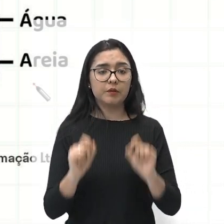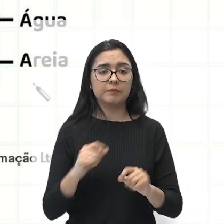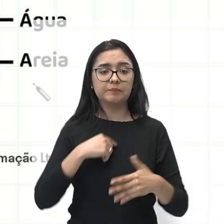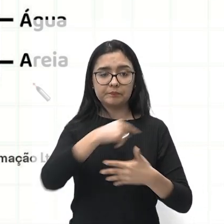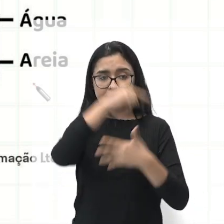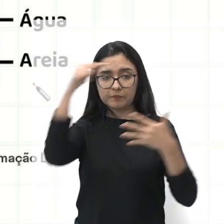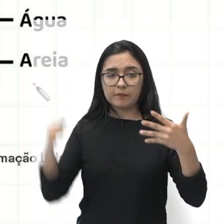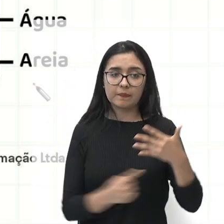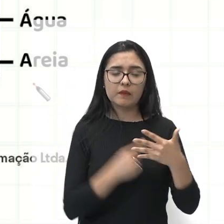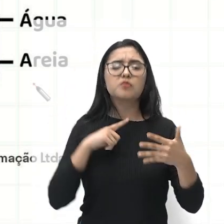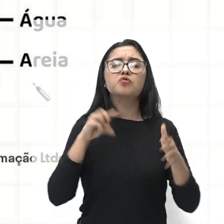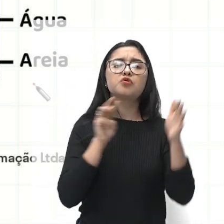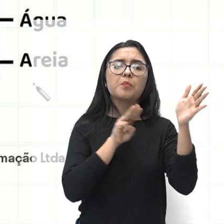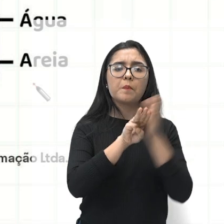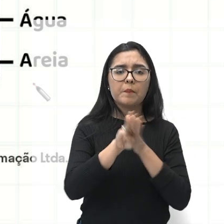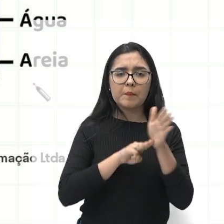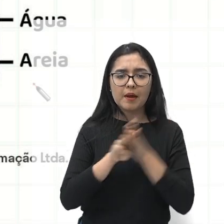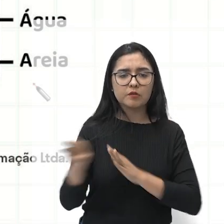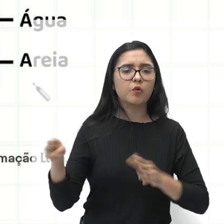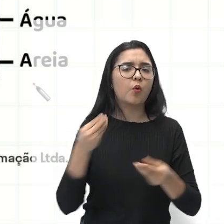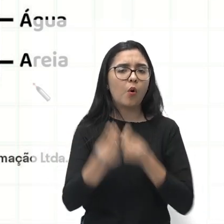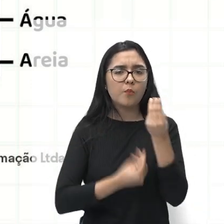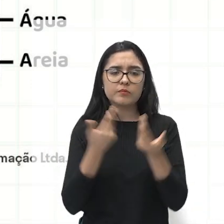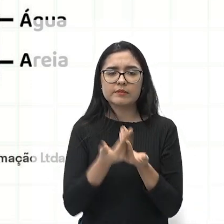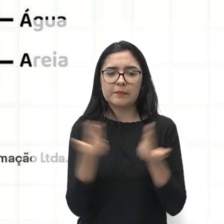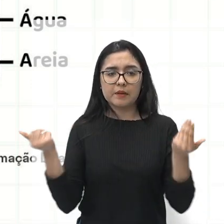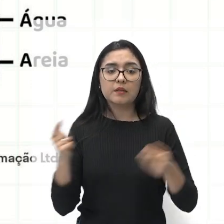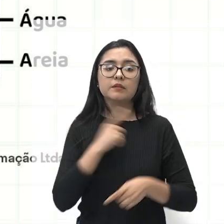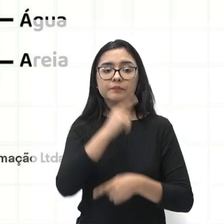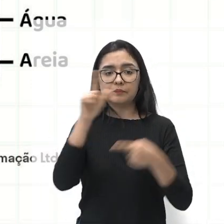o quê? Os métodos de separação: